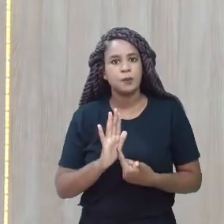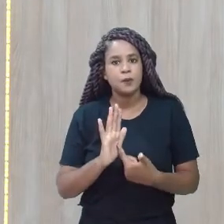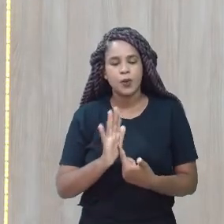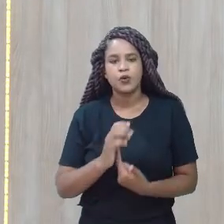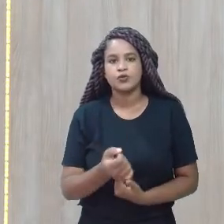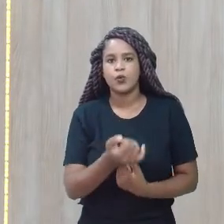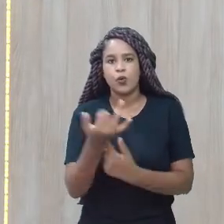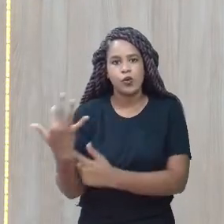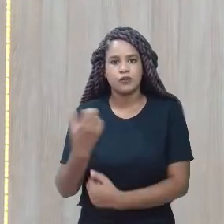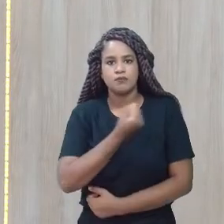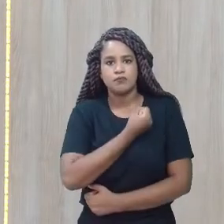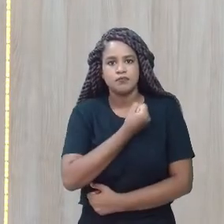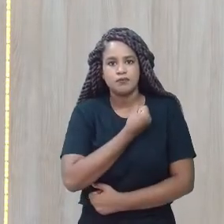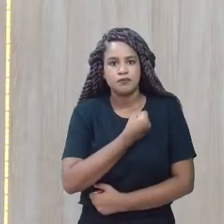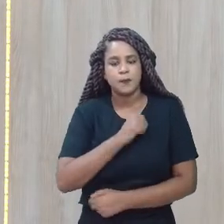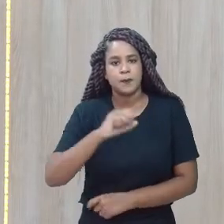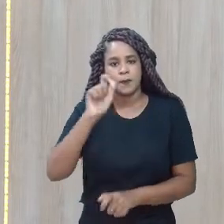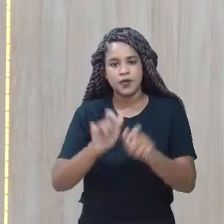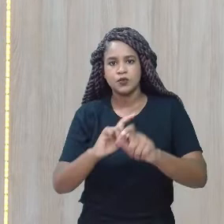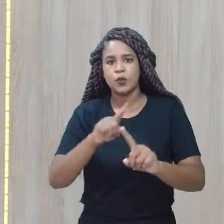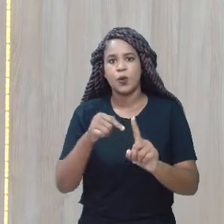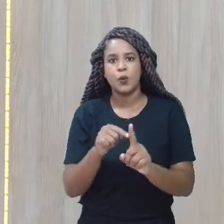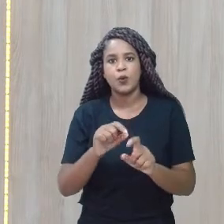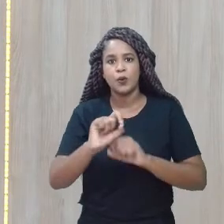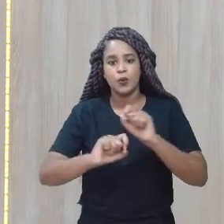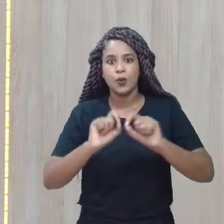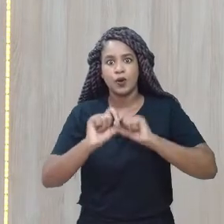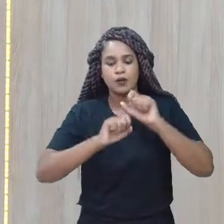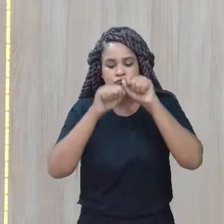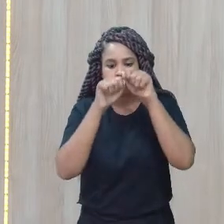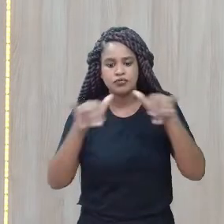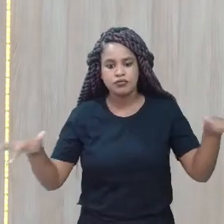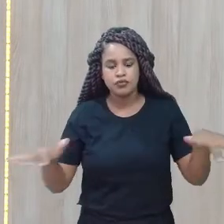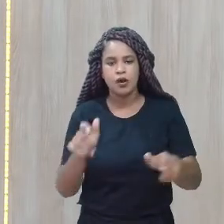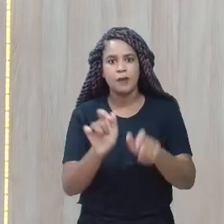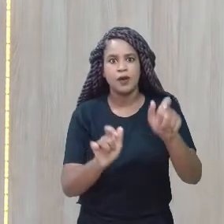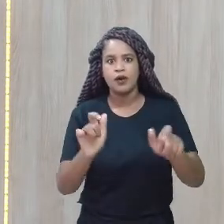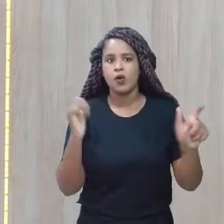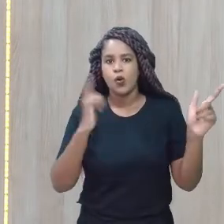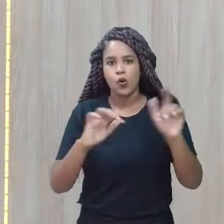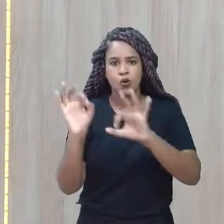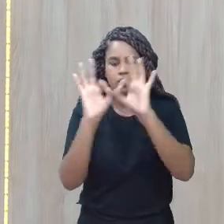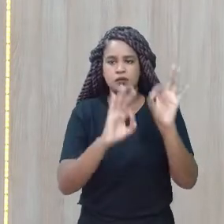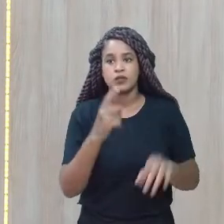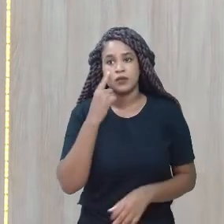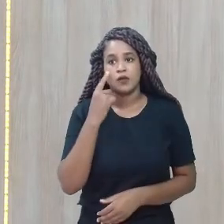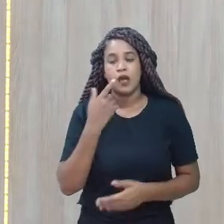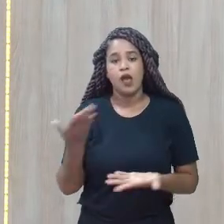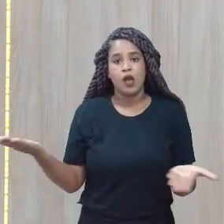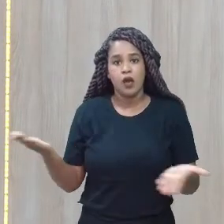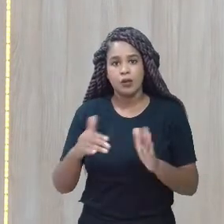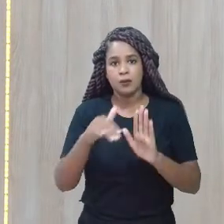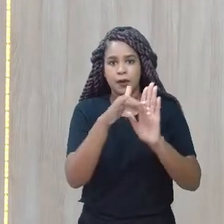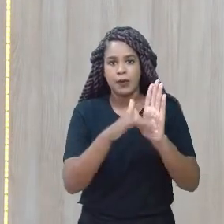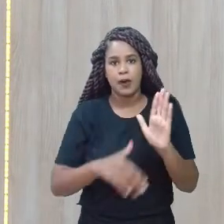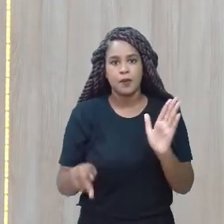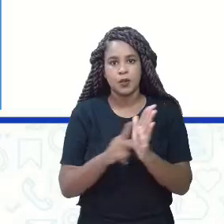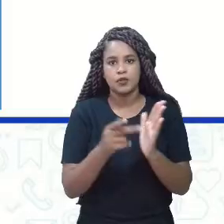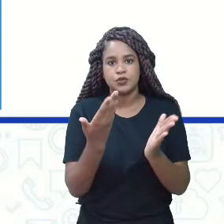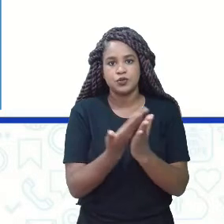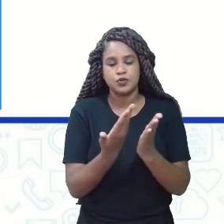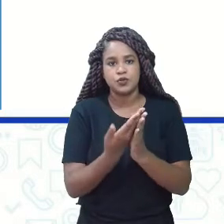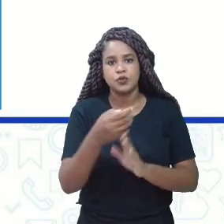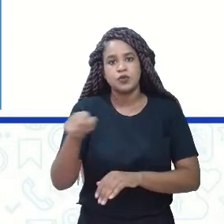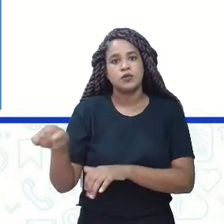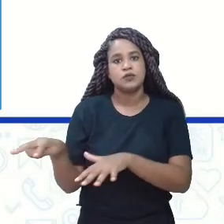ideia é essa, alcançar o máximo de pessoas possíveis, tá certo? A gente vai dar início ao nosso plano de estudo da semana 31. Então, tanto